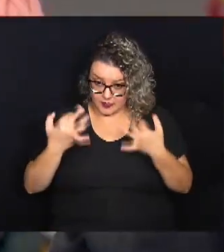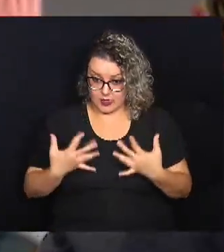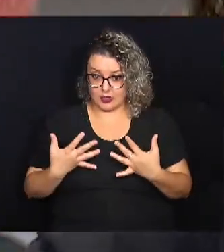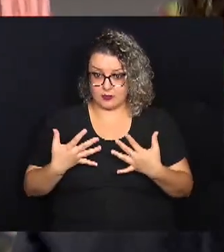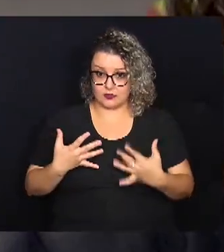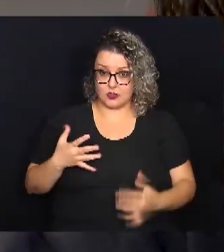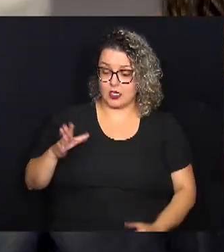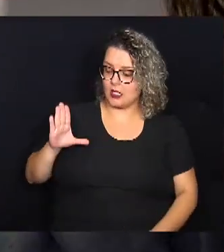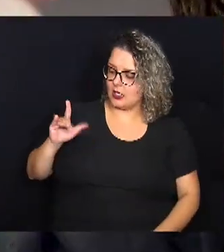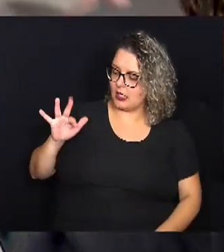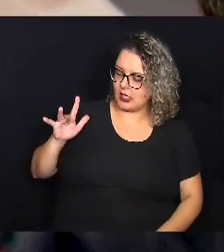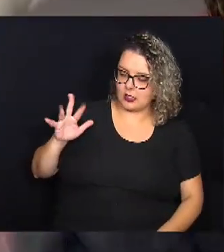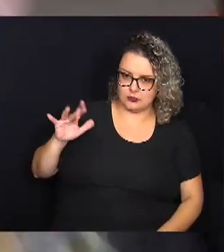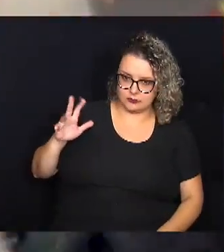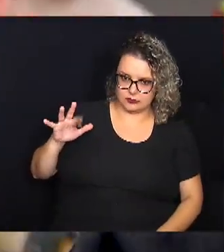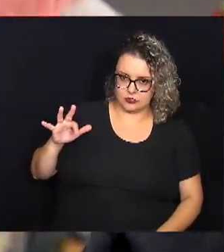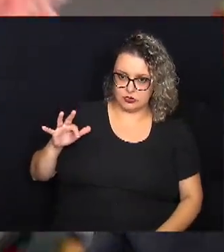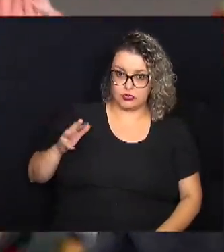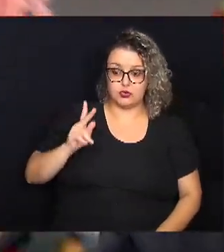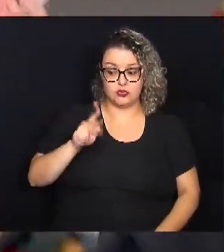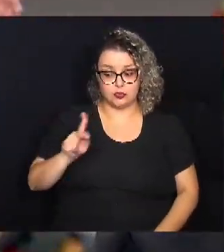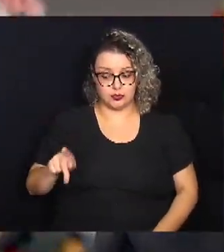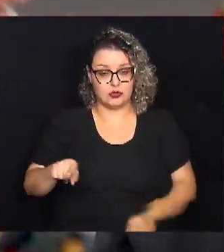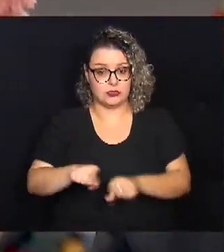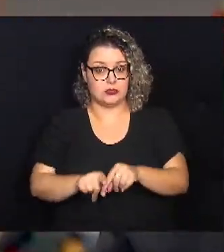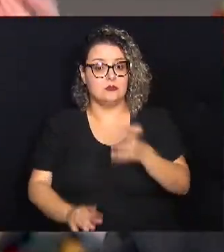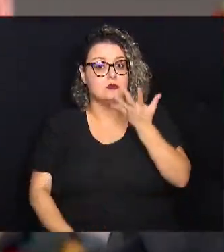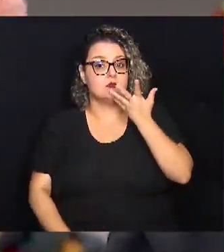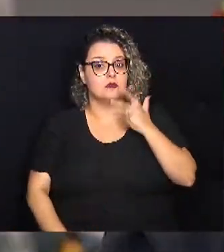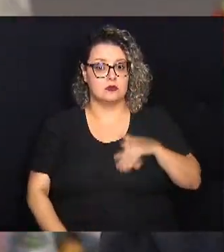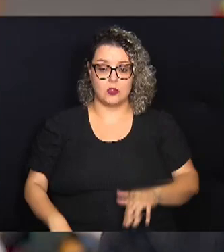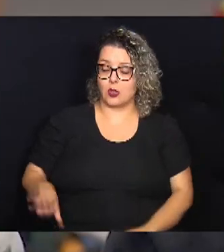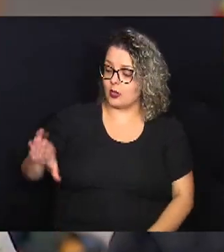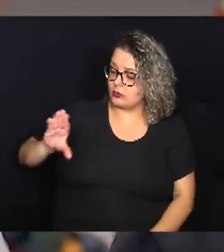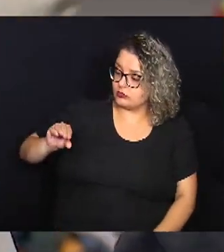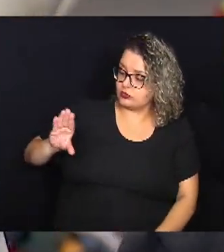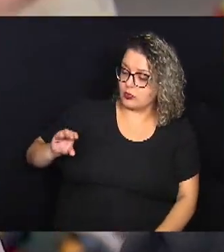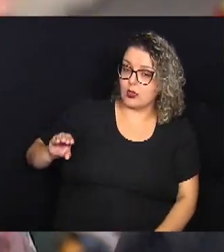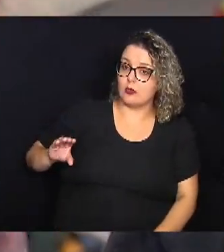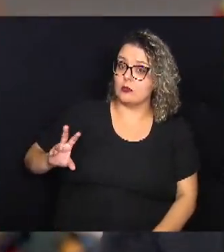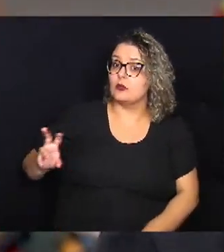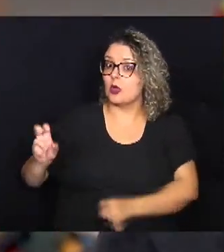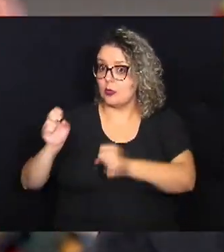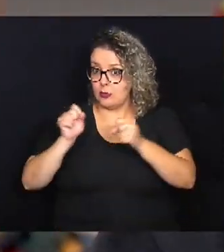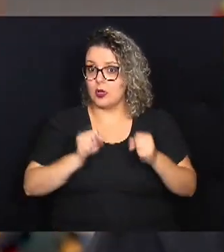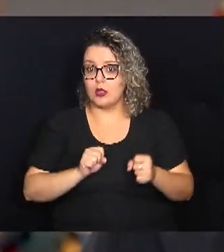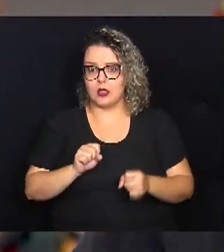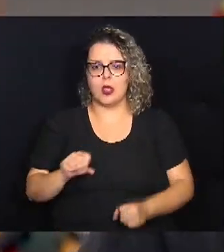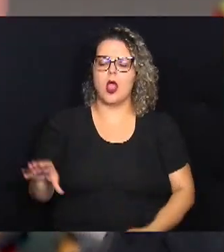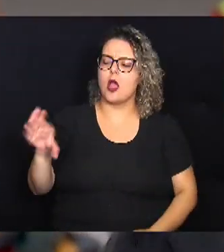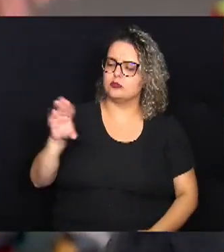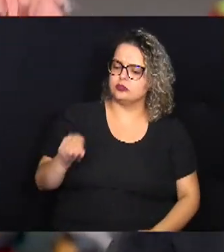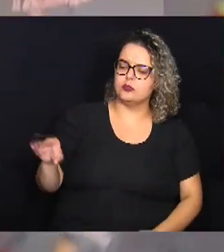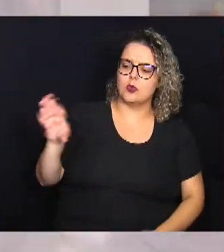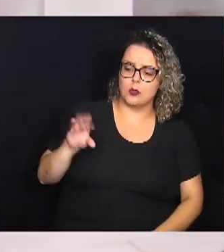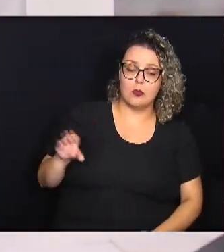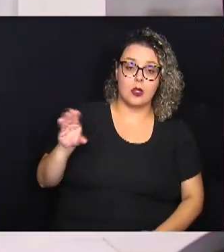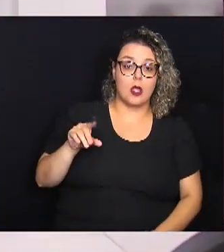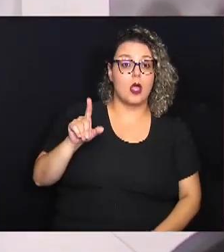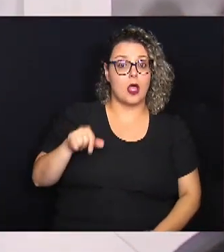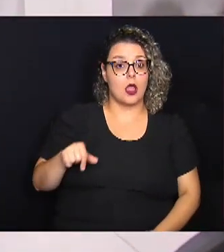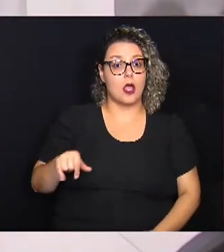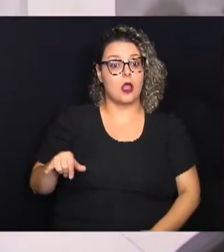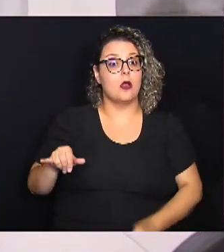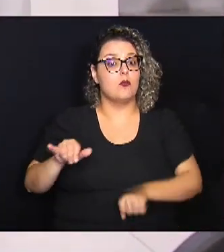do professor e da criança, os fantoches são um instrumento poderoso. O fantoche, ele é um instrumento